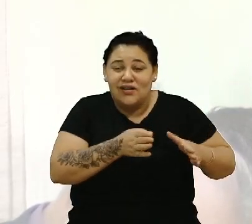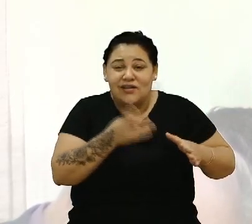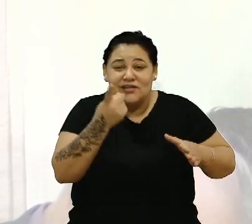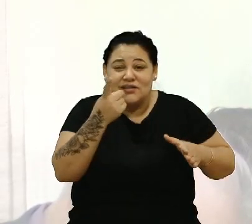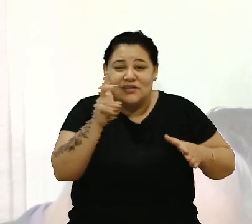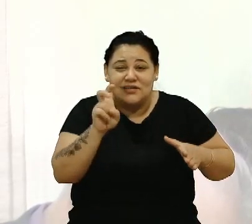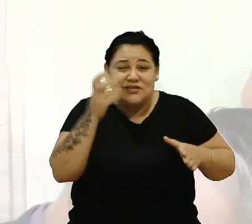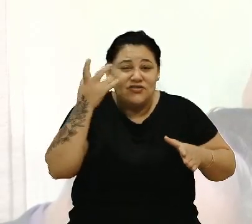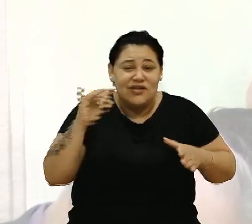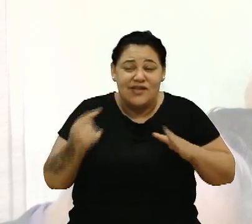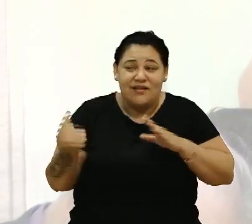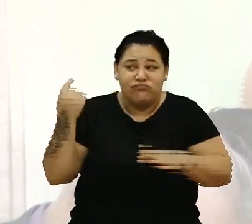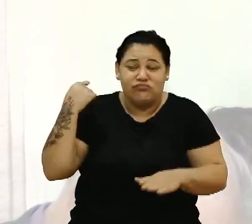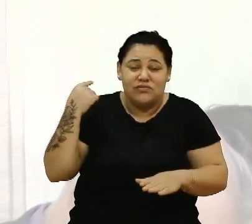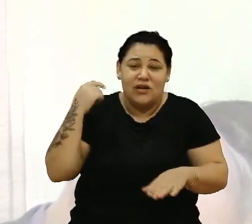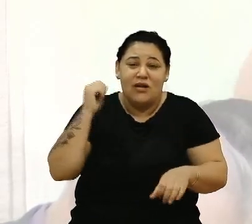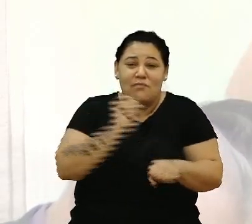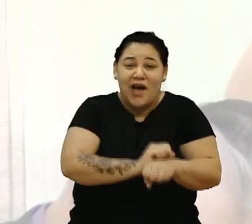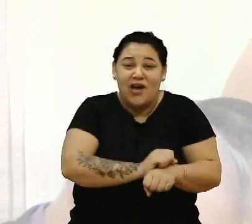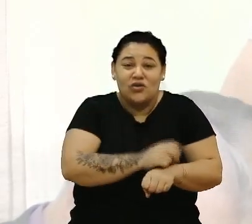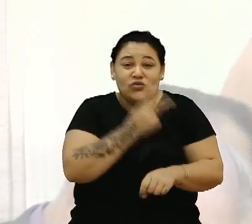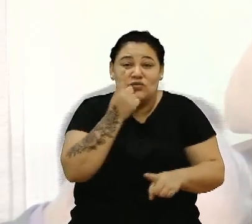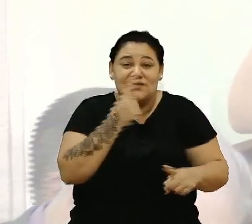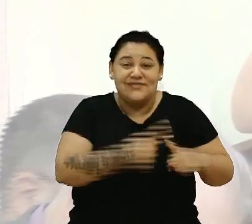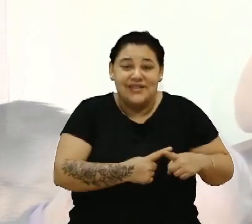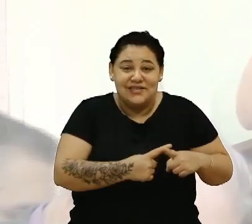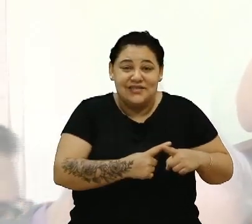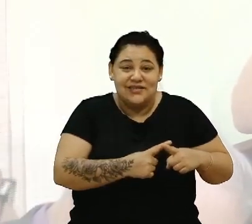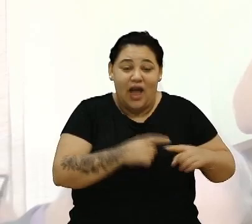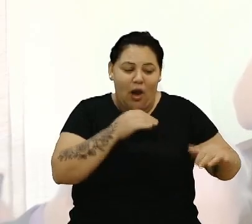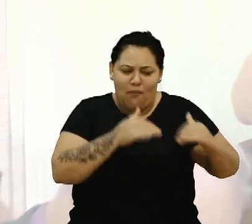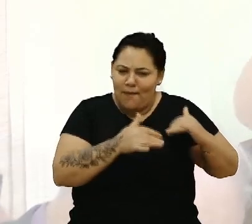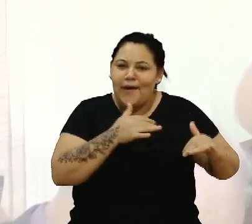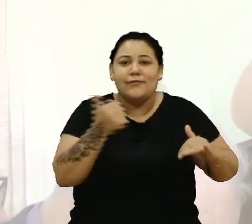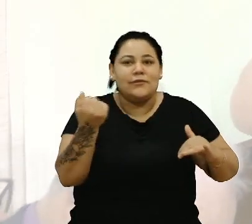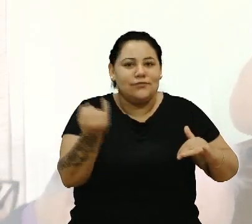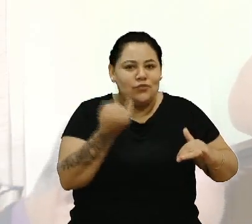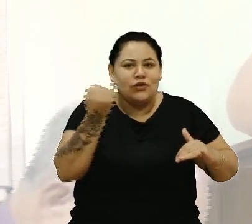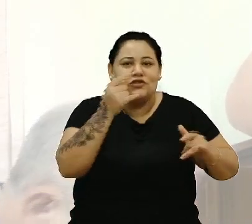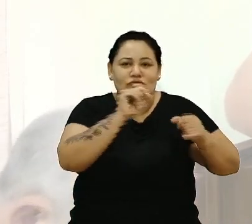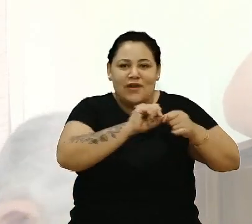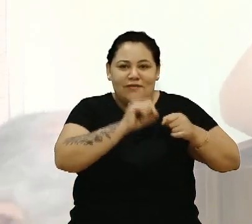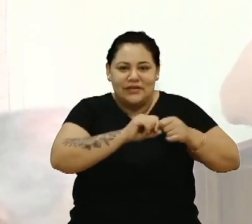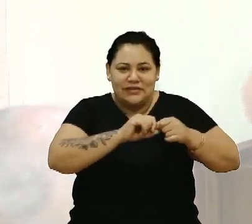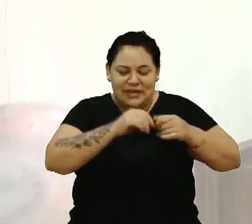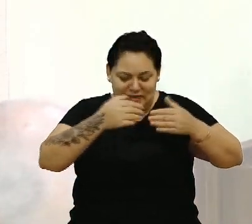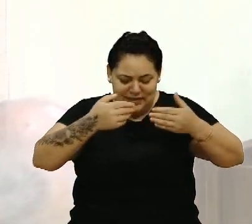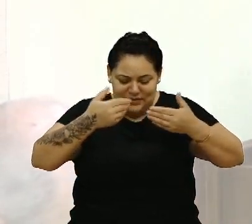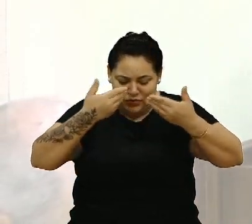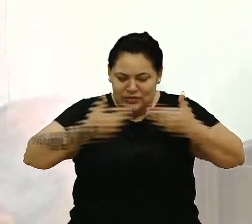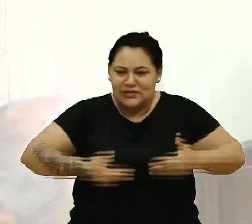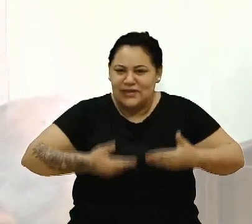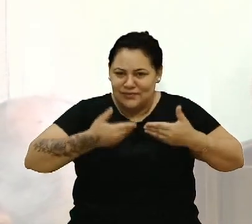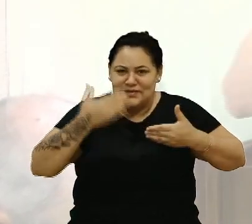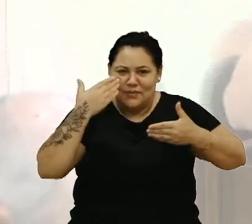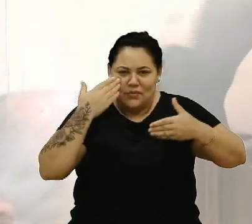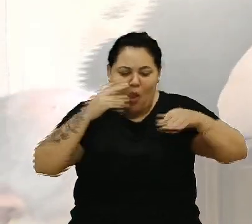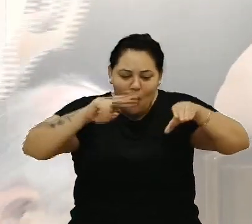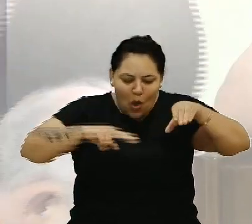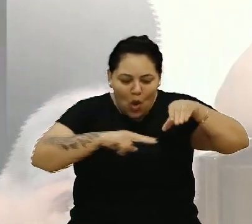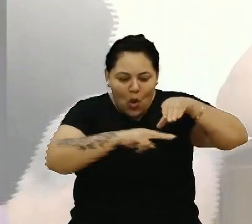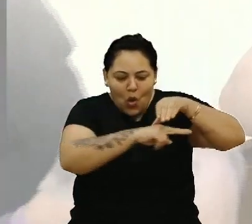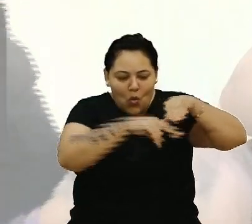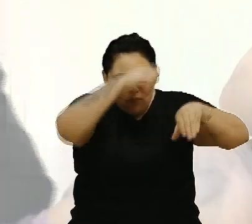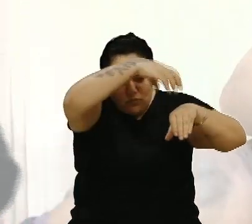a máquina responsável por fazer toda a parte de ressonância e de consultas. A gente está com 5.000